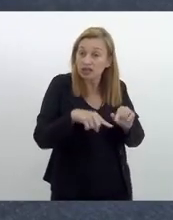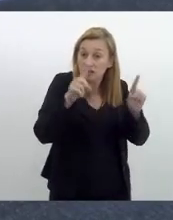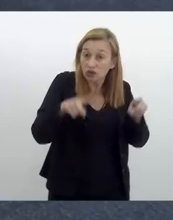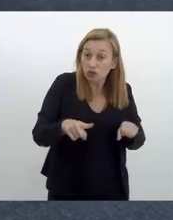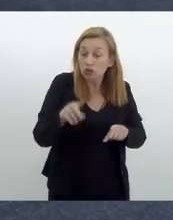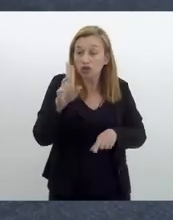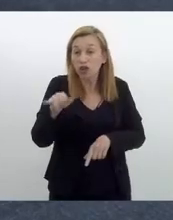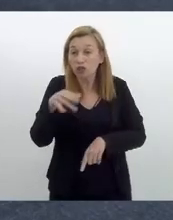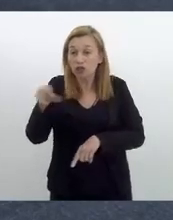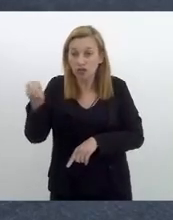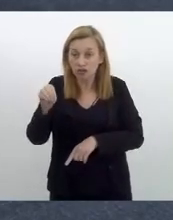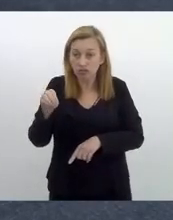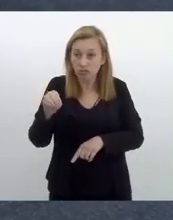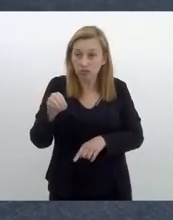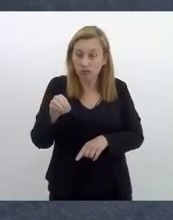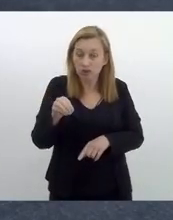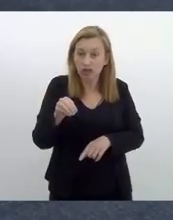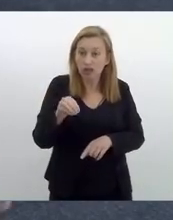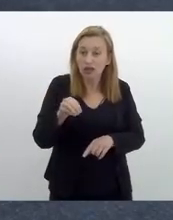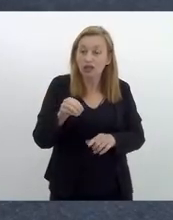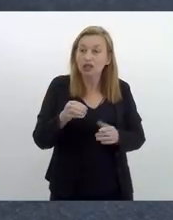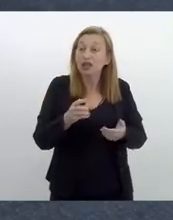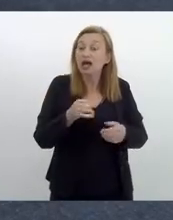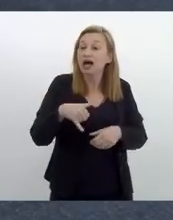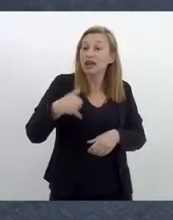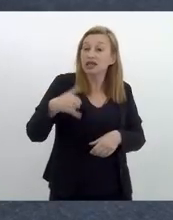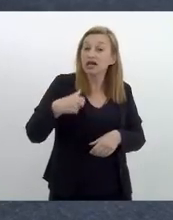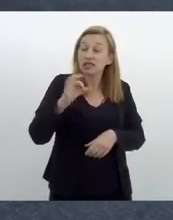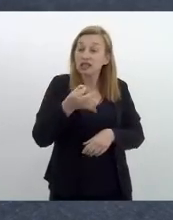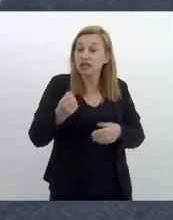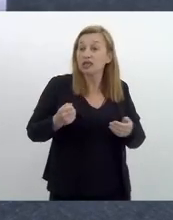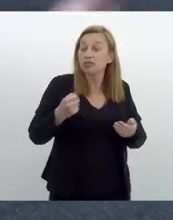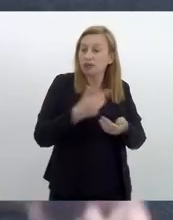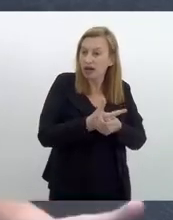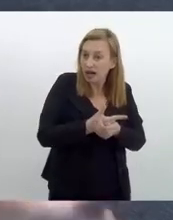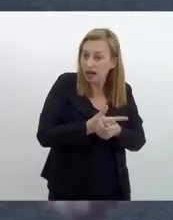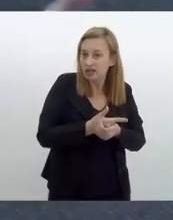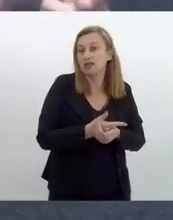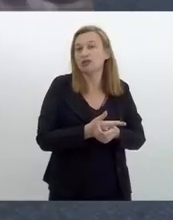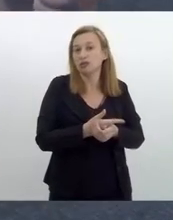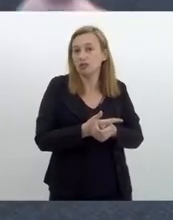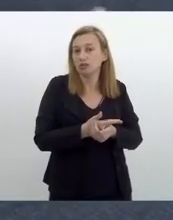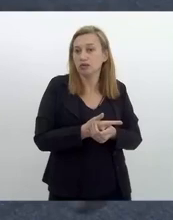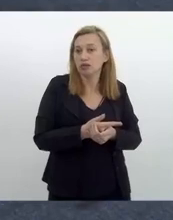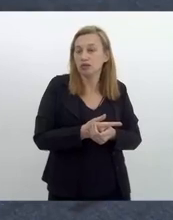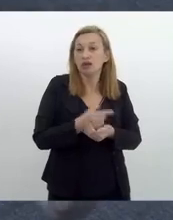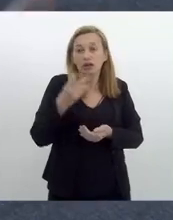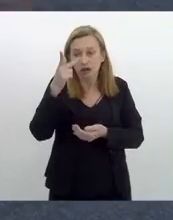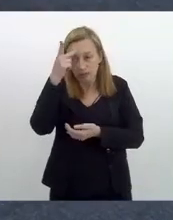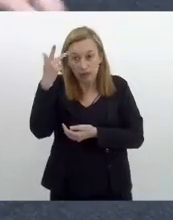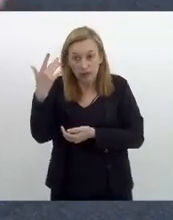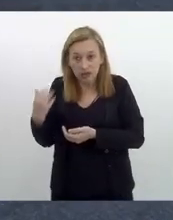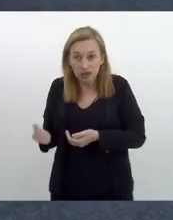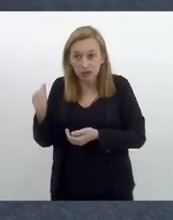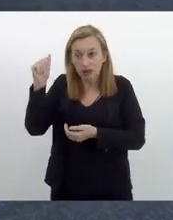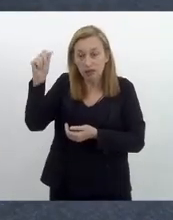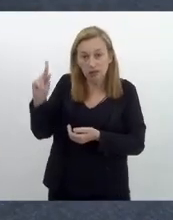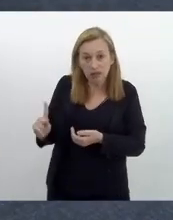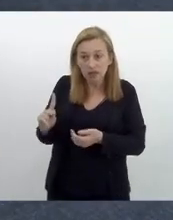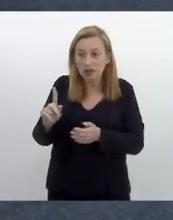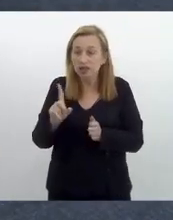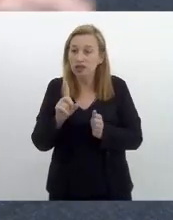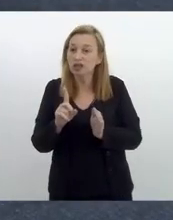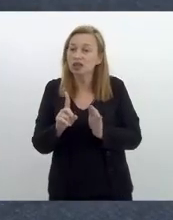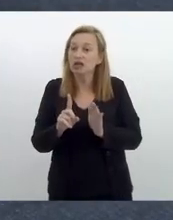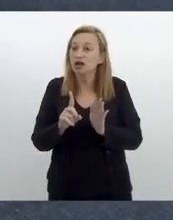é a líquida de contribuição idade mínima incidência sobre pensões aposentadorias abaixo do teto que não vai acontecer